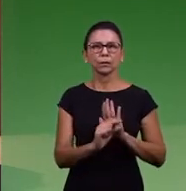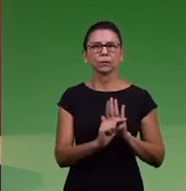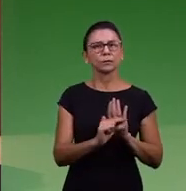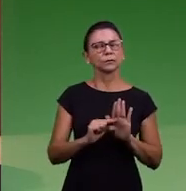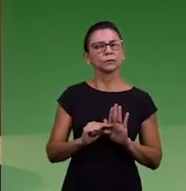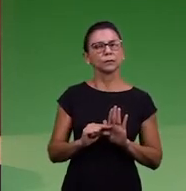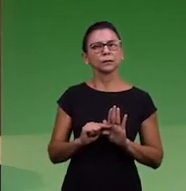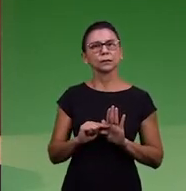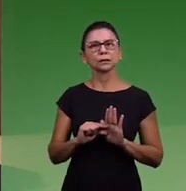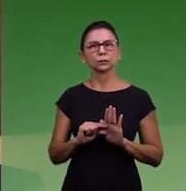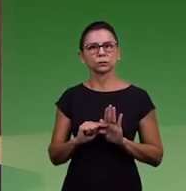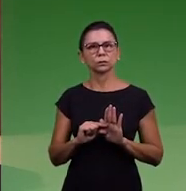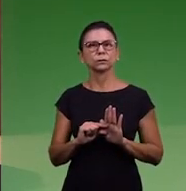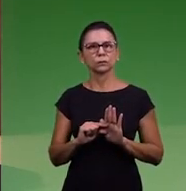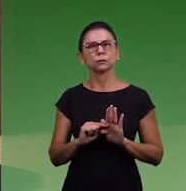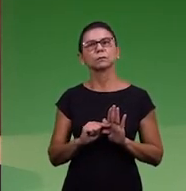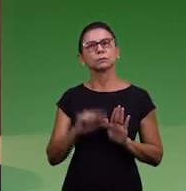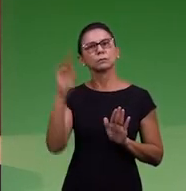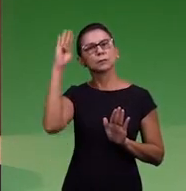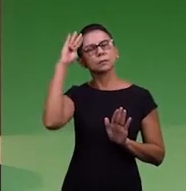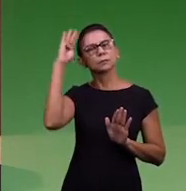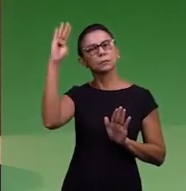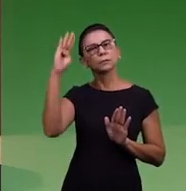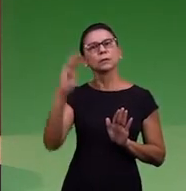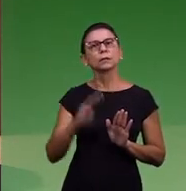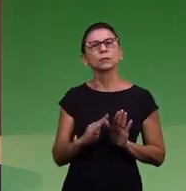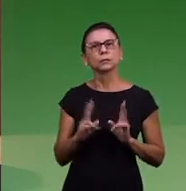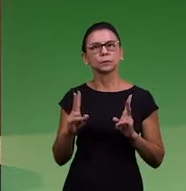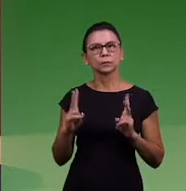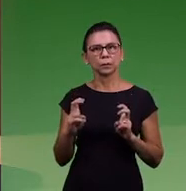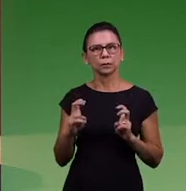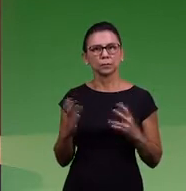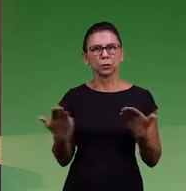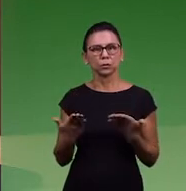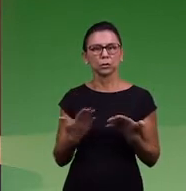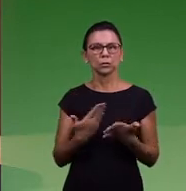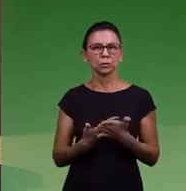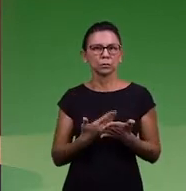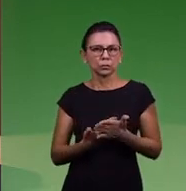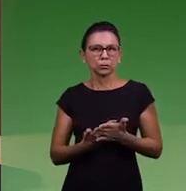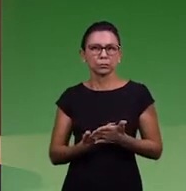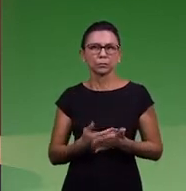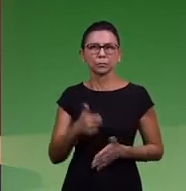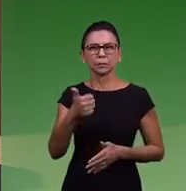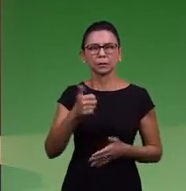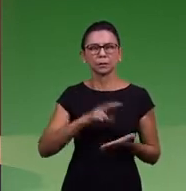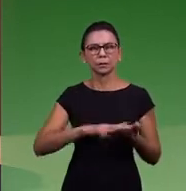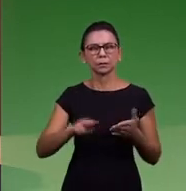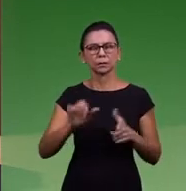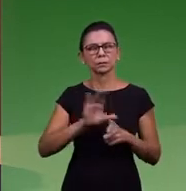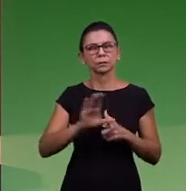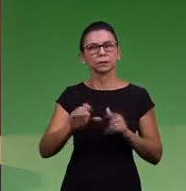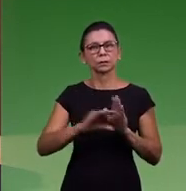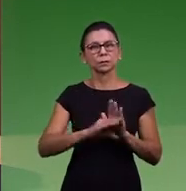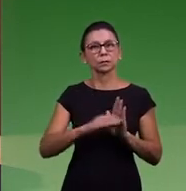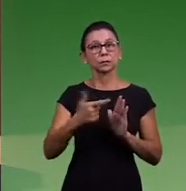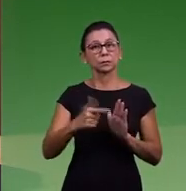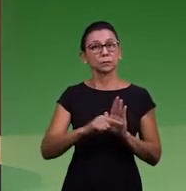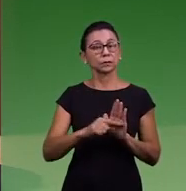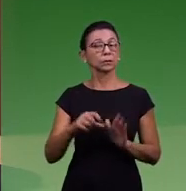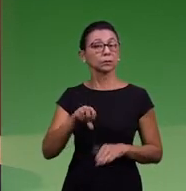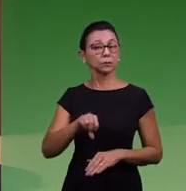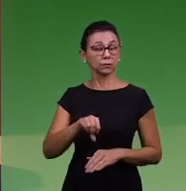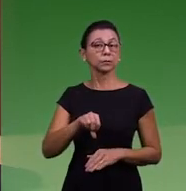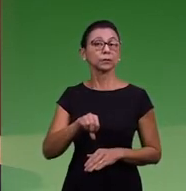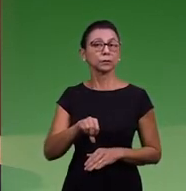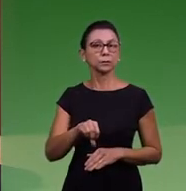verso que é o verso-chave para este tema que nós estamos tratando, que se encontra na primeira carta aos Coríntios, capítulo 2,